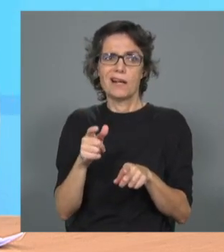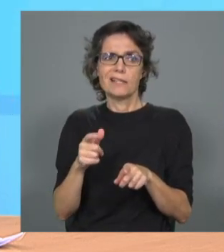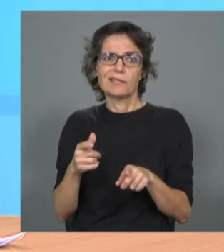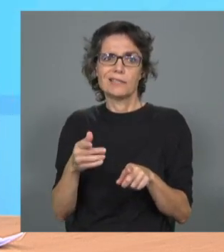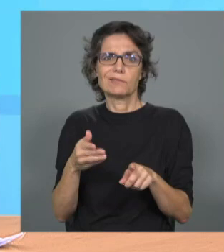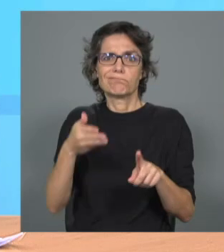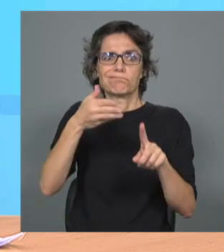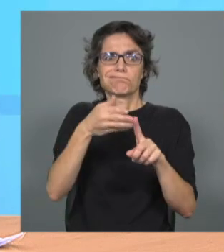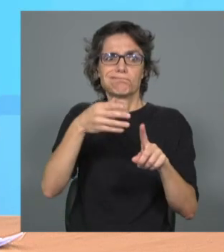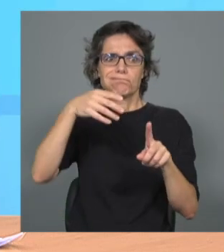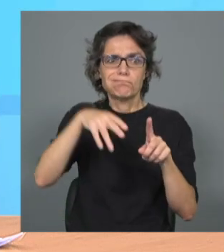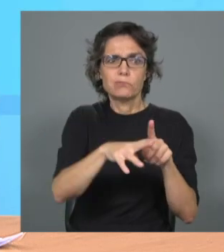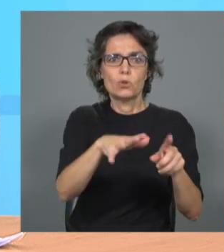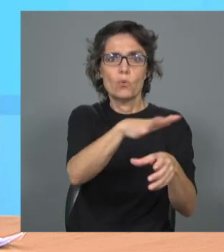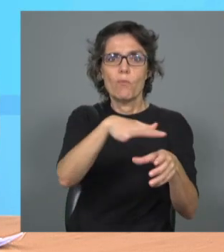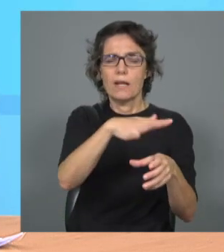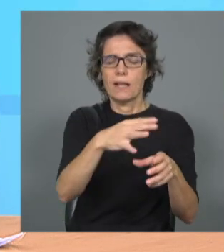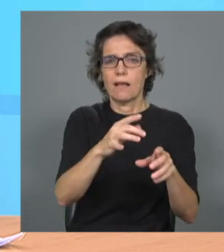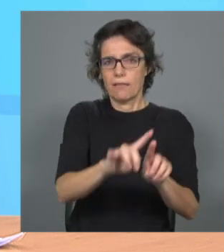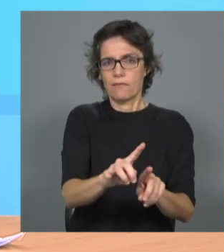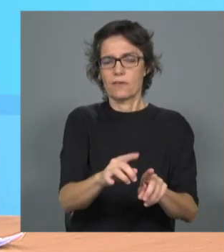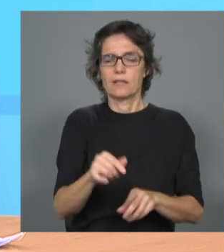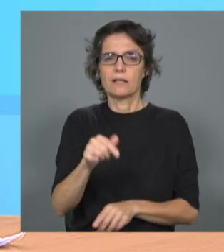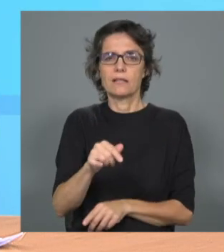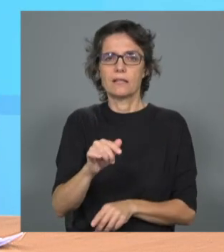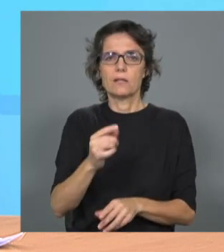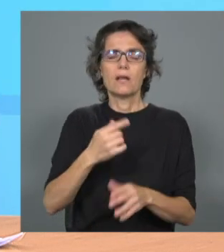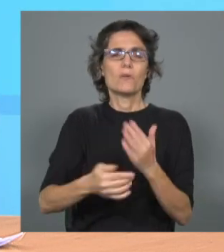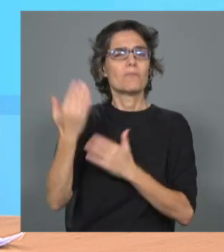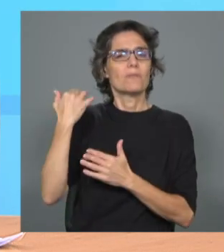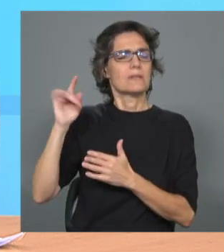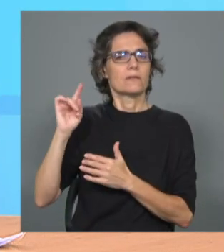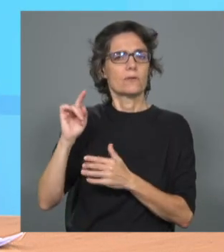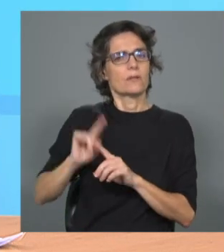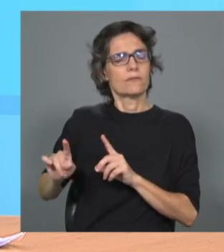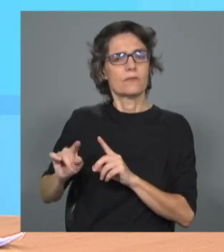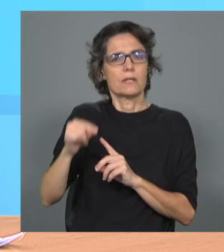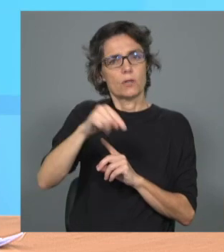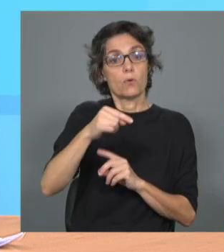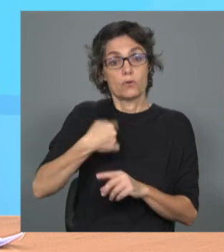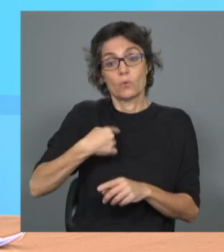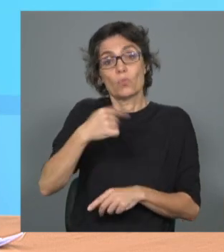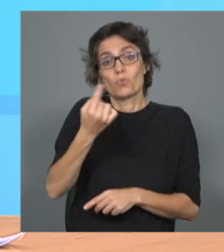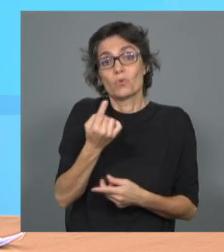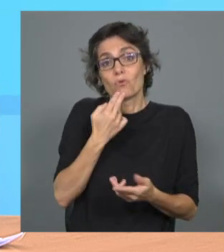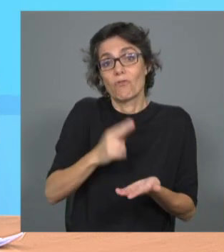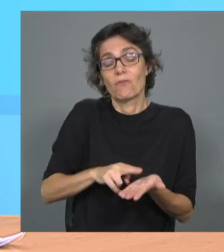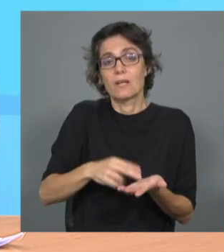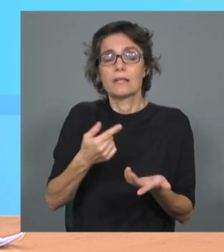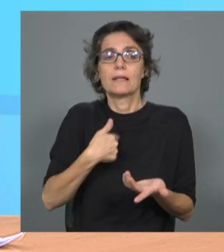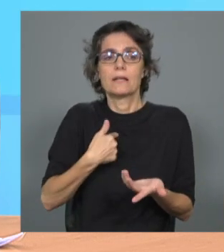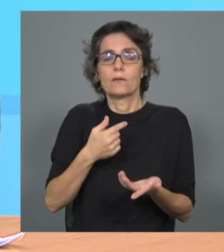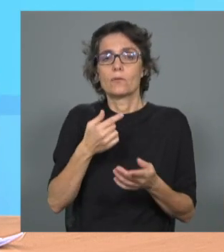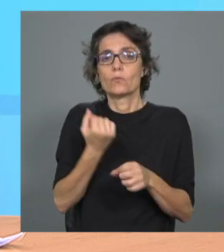existe. No passado não era assim, não é? No passado éramos muitos. Hoje sou o único. Então a minha presença é mais no sentido da colaboração,